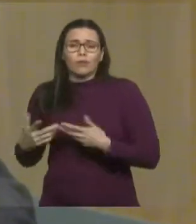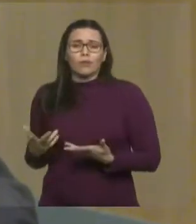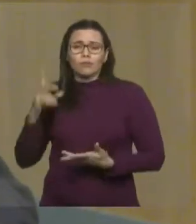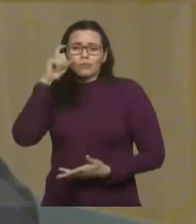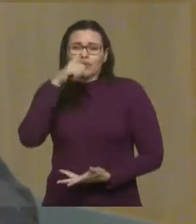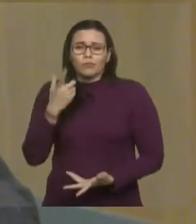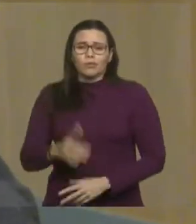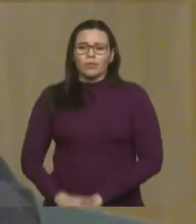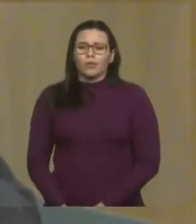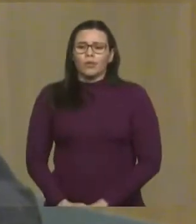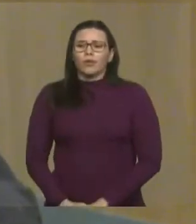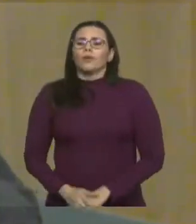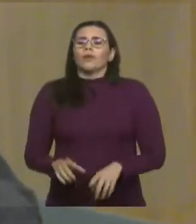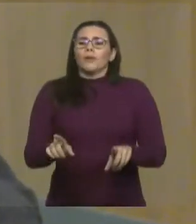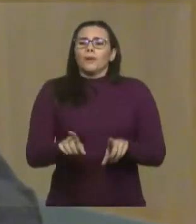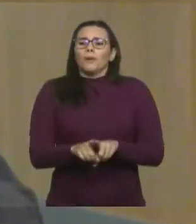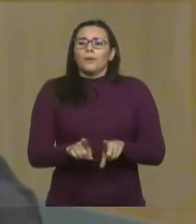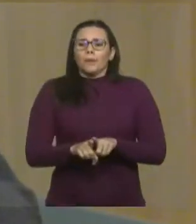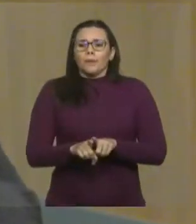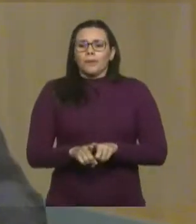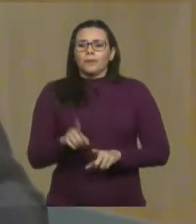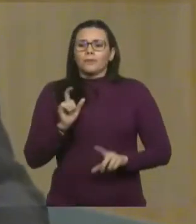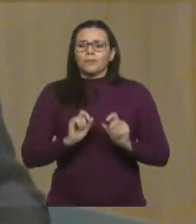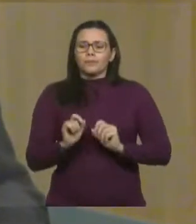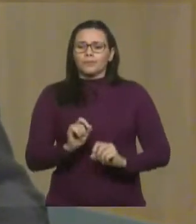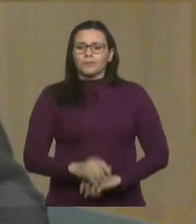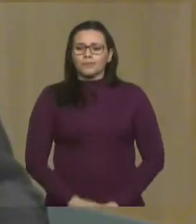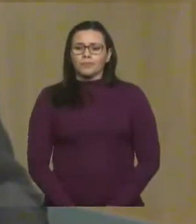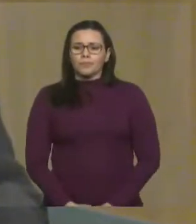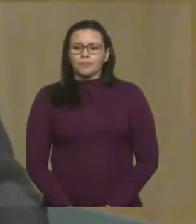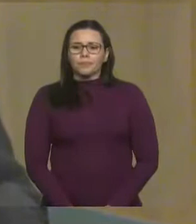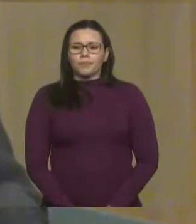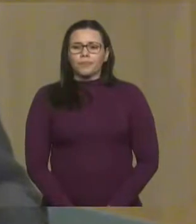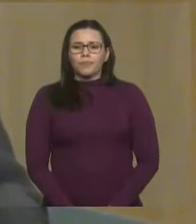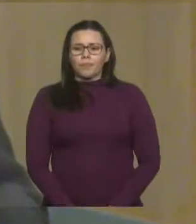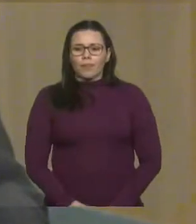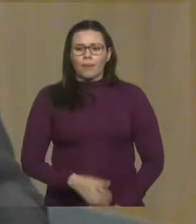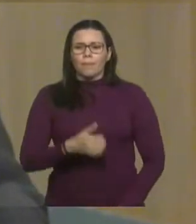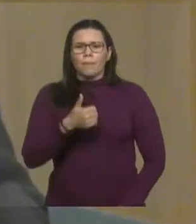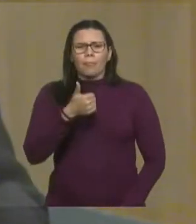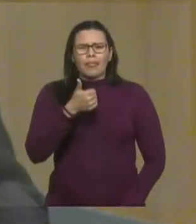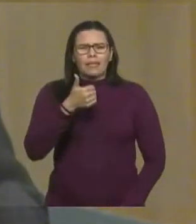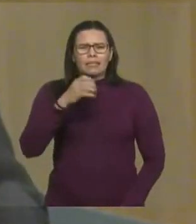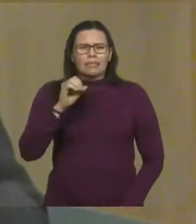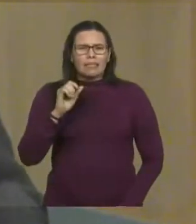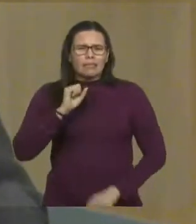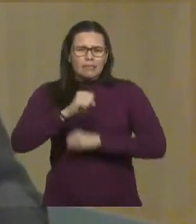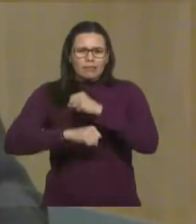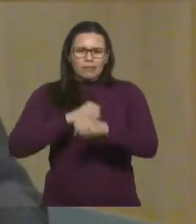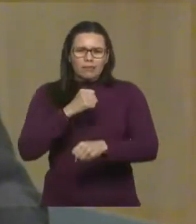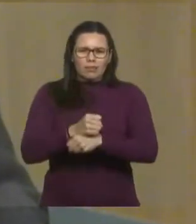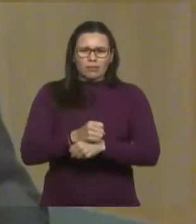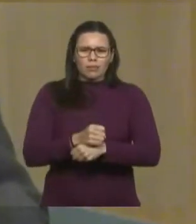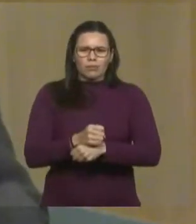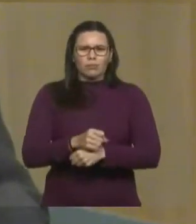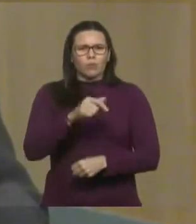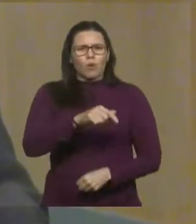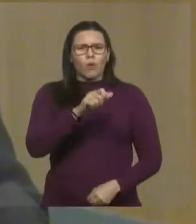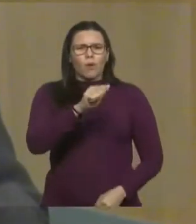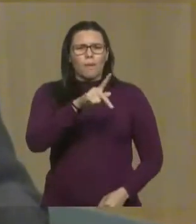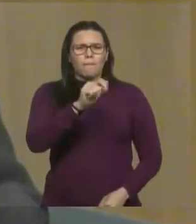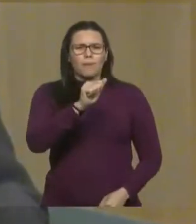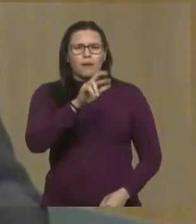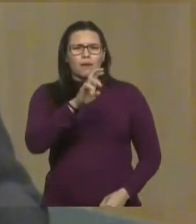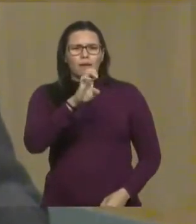a utilidade útil dele, deputado Helena, é 10 anos. Já passa de 15 anos. A hora que esse aparelho